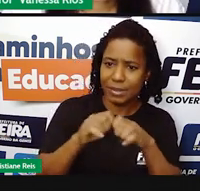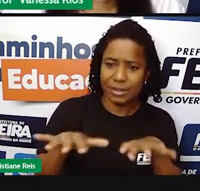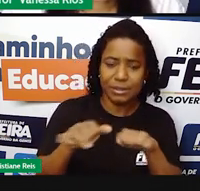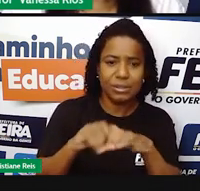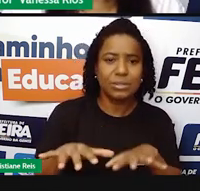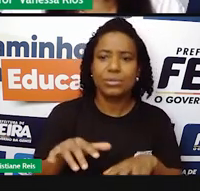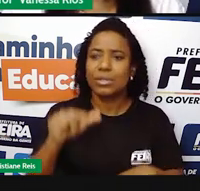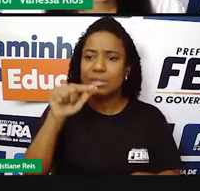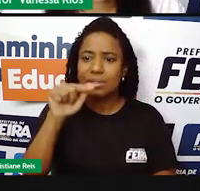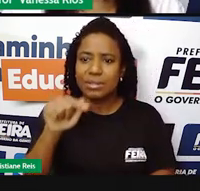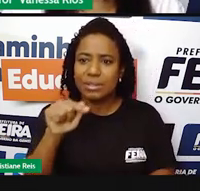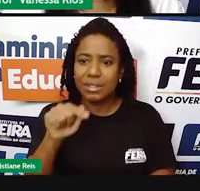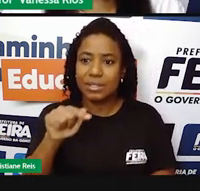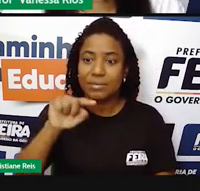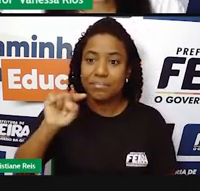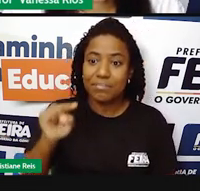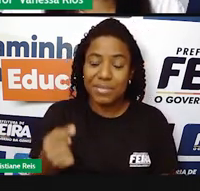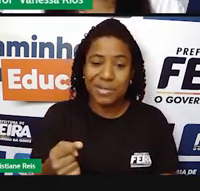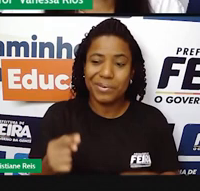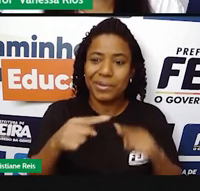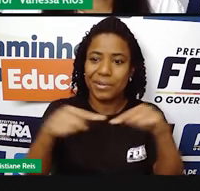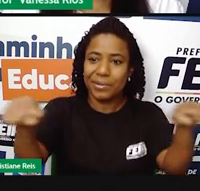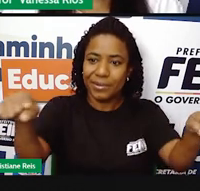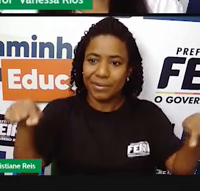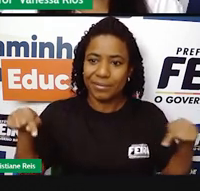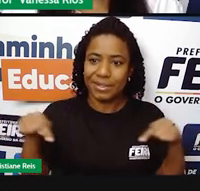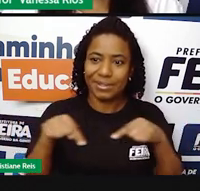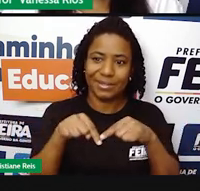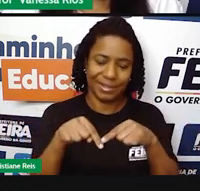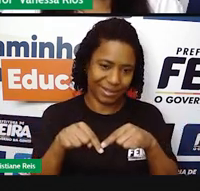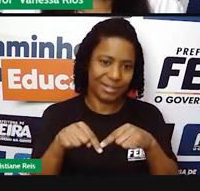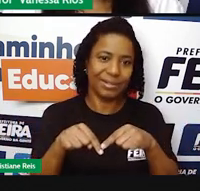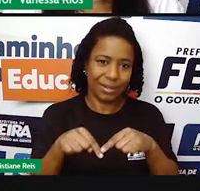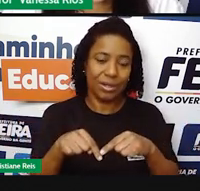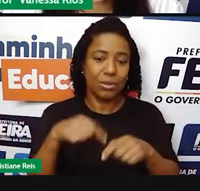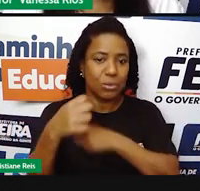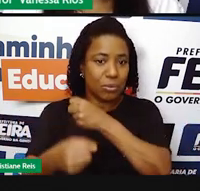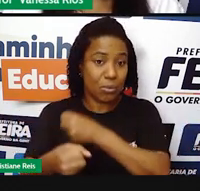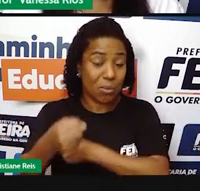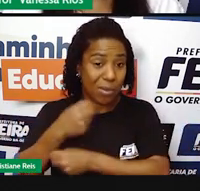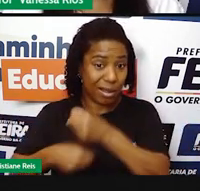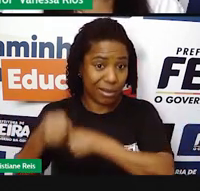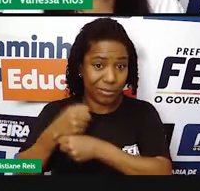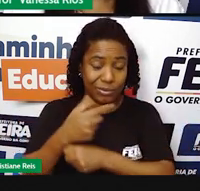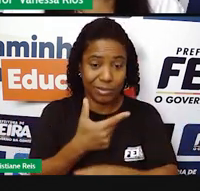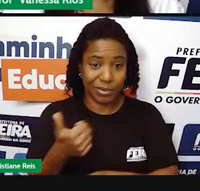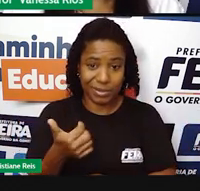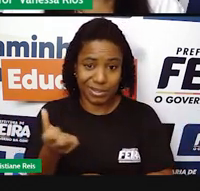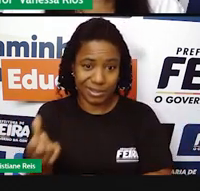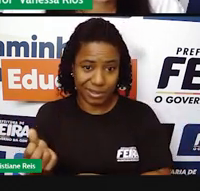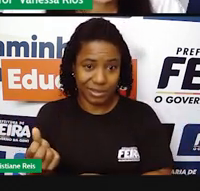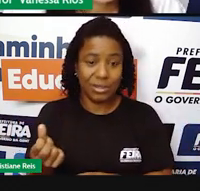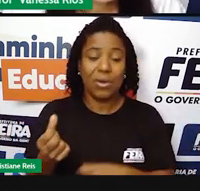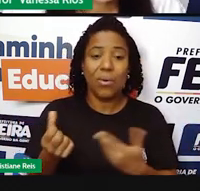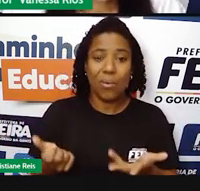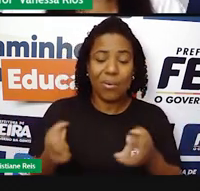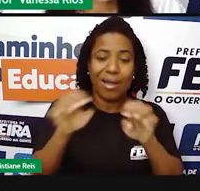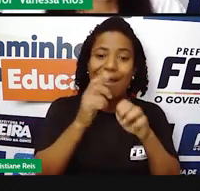7 mil piscinas olímpicas por dia em 2016, ou 6 vezes a capacidade do